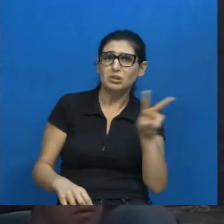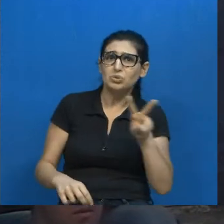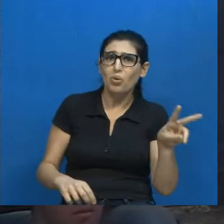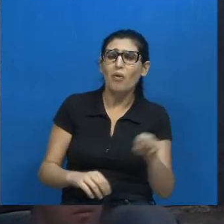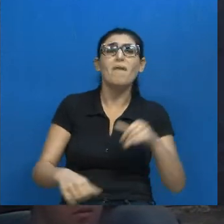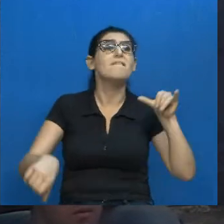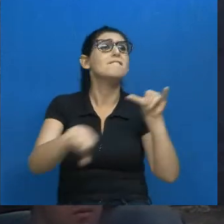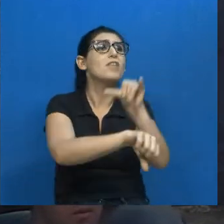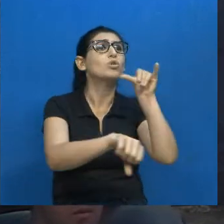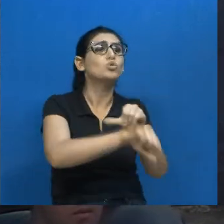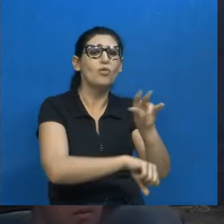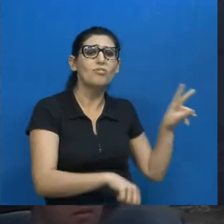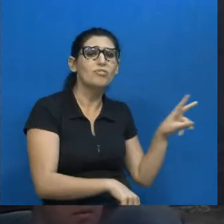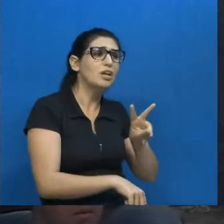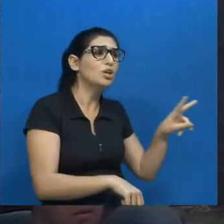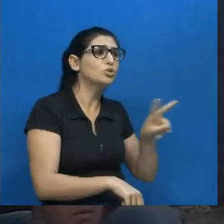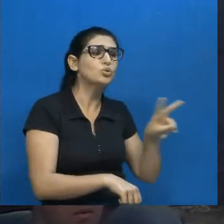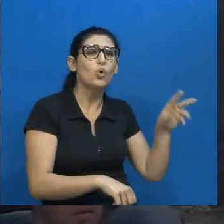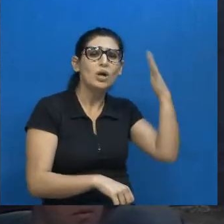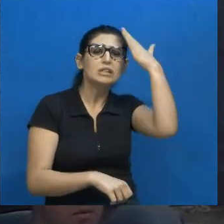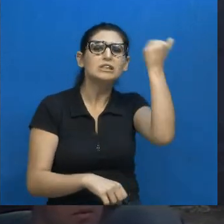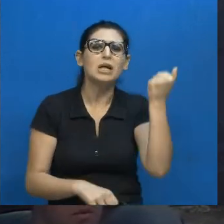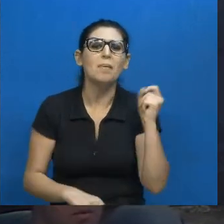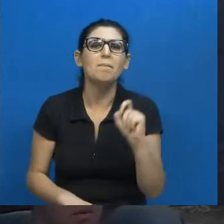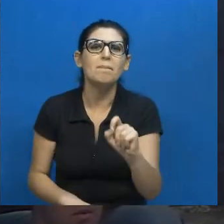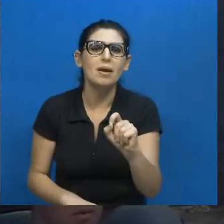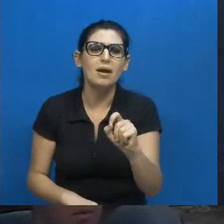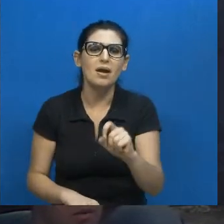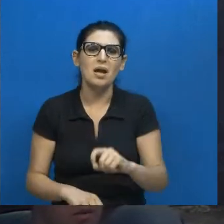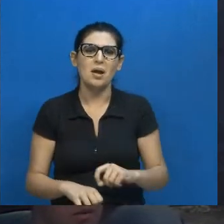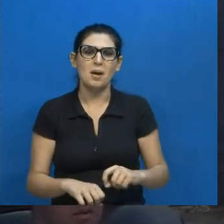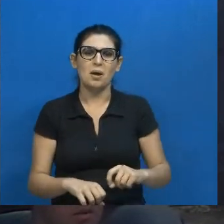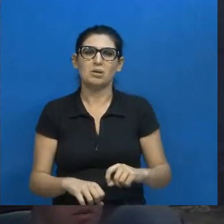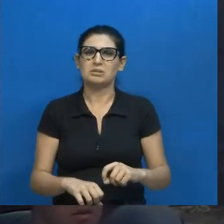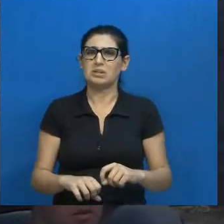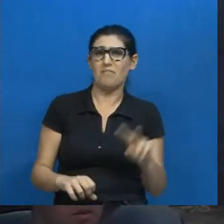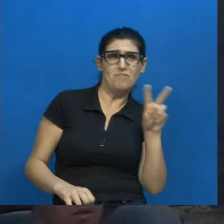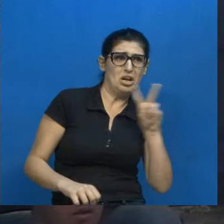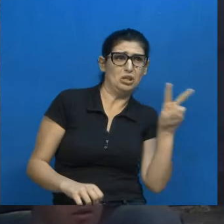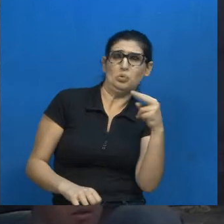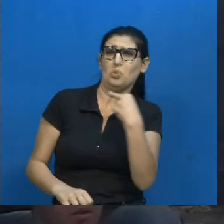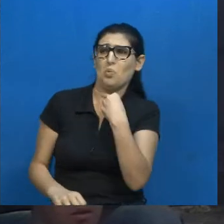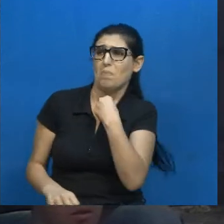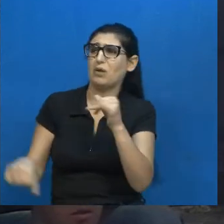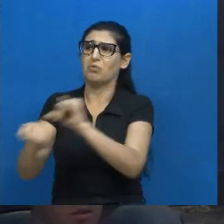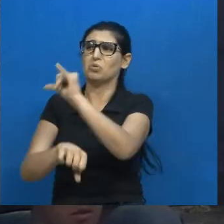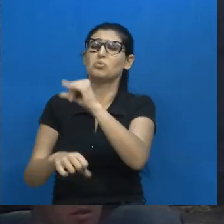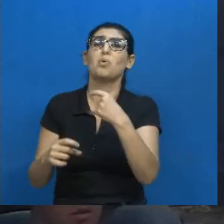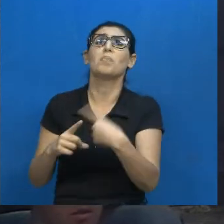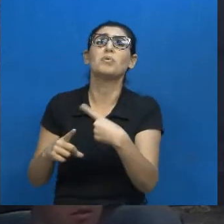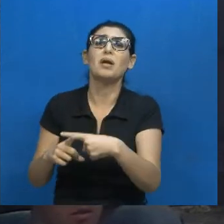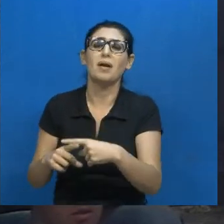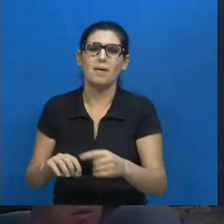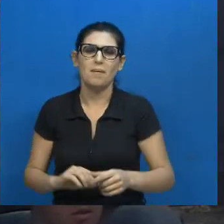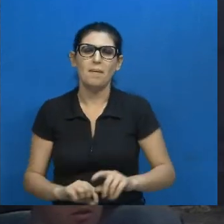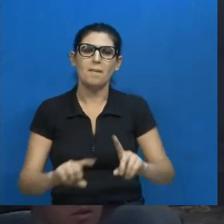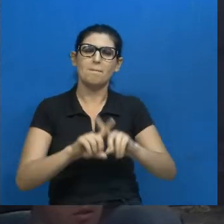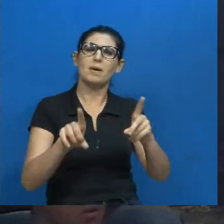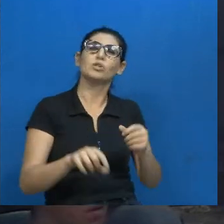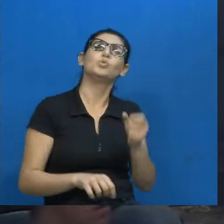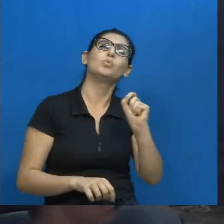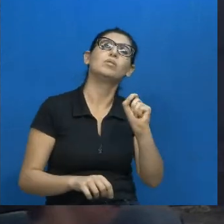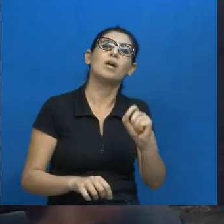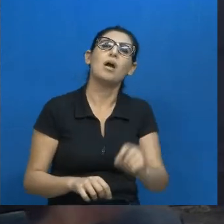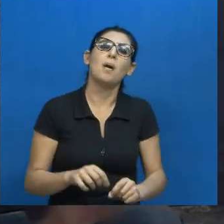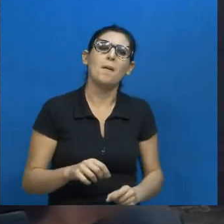de saber qual um aqui estava muito ocupado, não sei para quê, né? Então, qual foi a anuência do poder